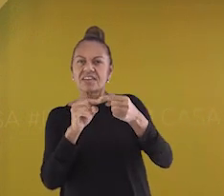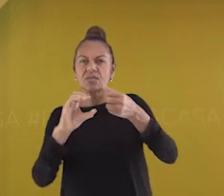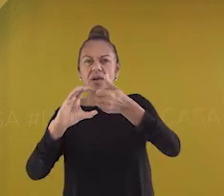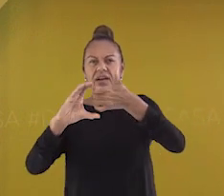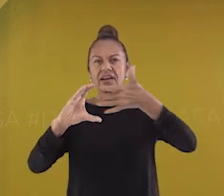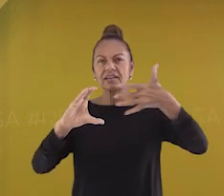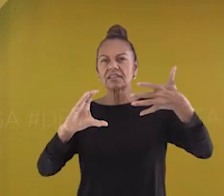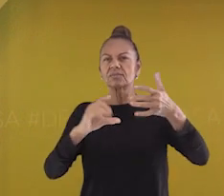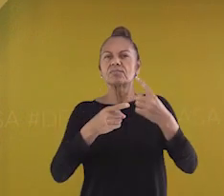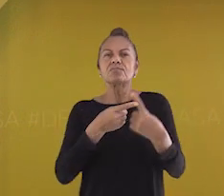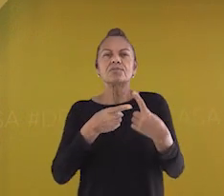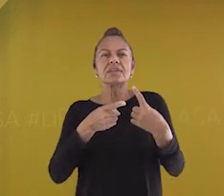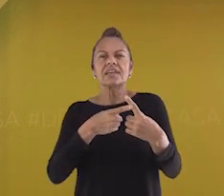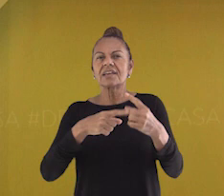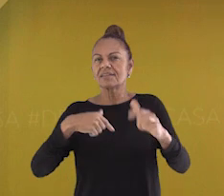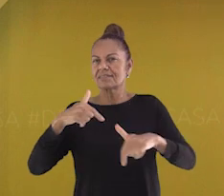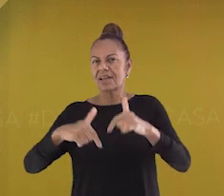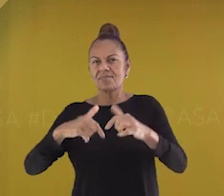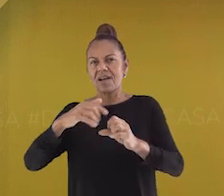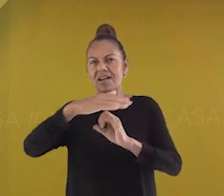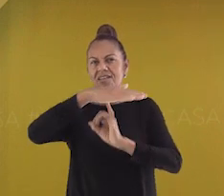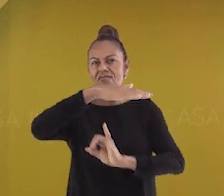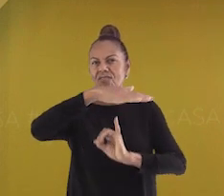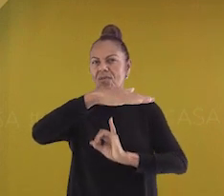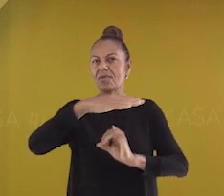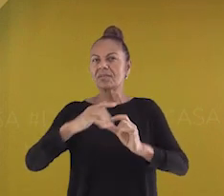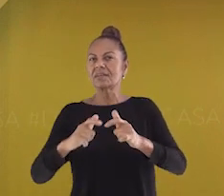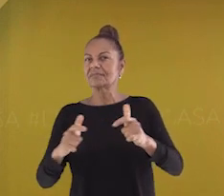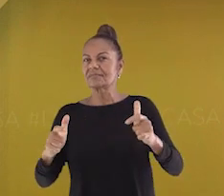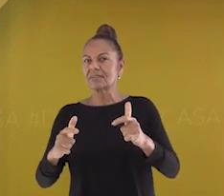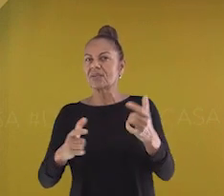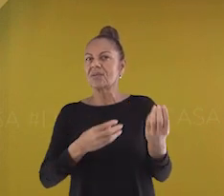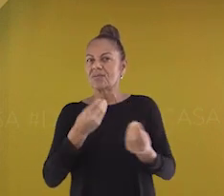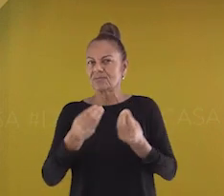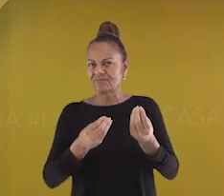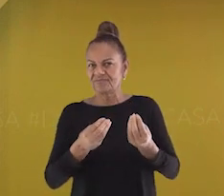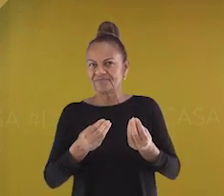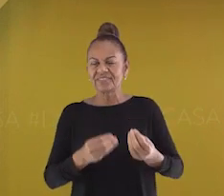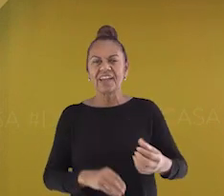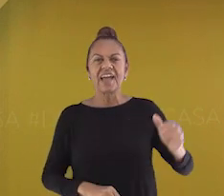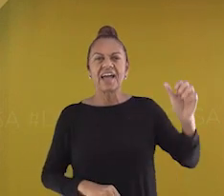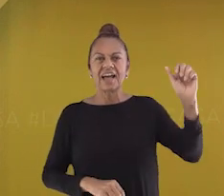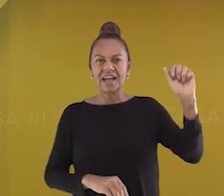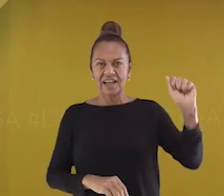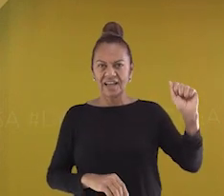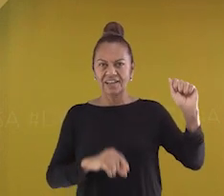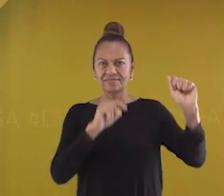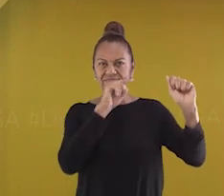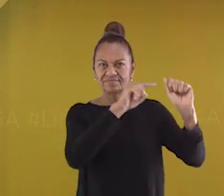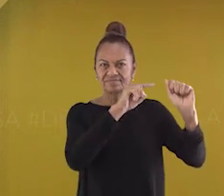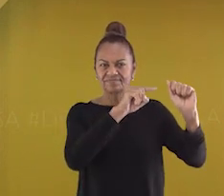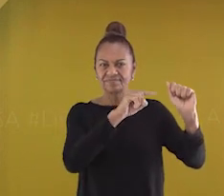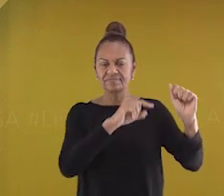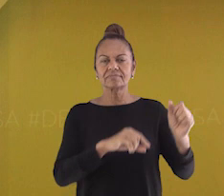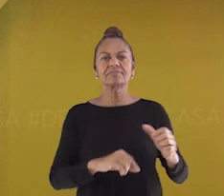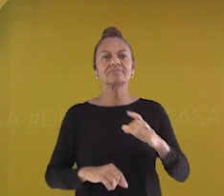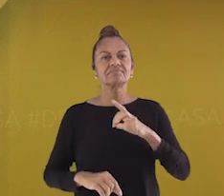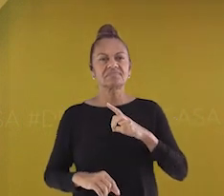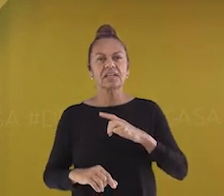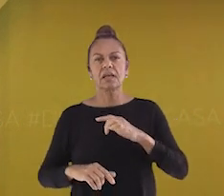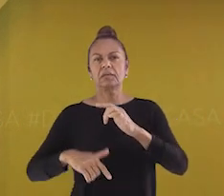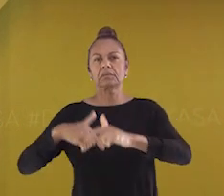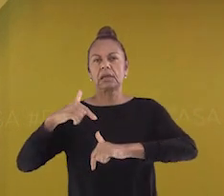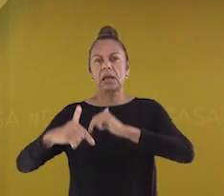que contenha uma característica explicativa desse aumento da informalidade. Vamos ver as opções?